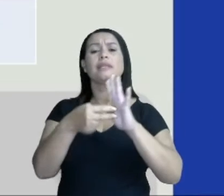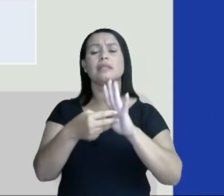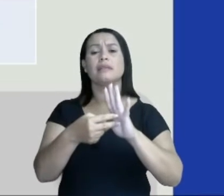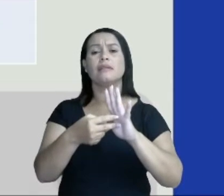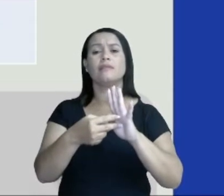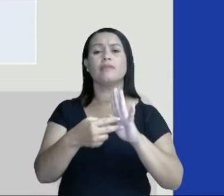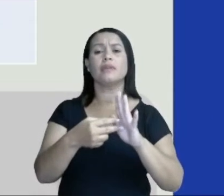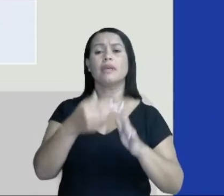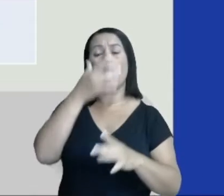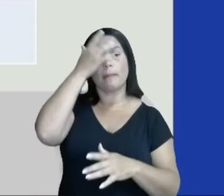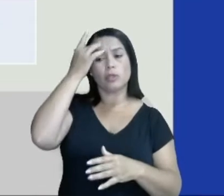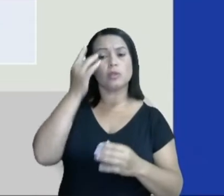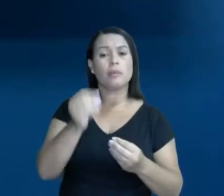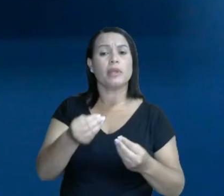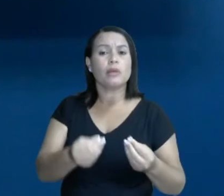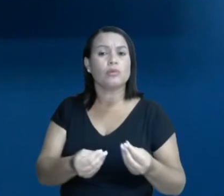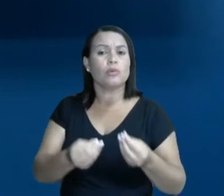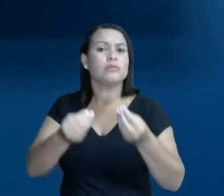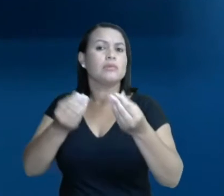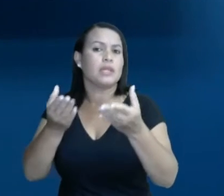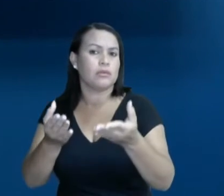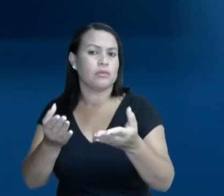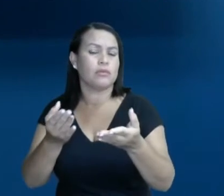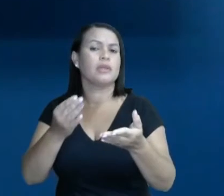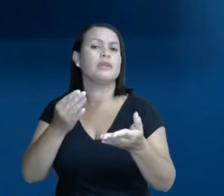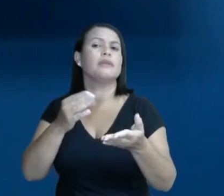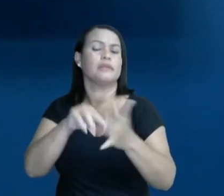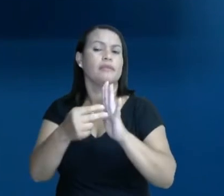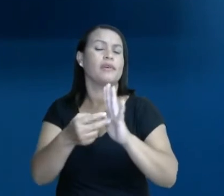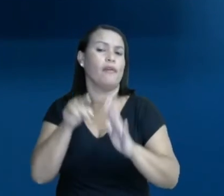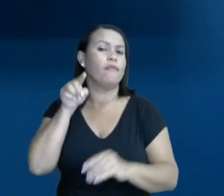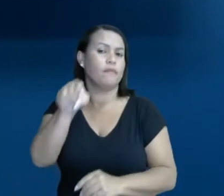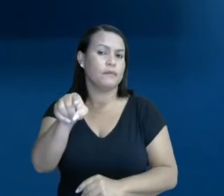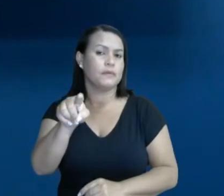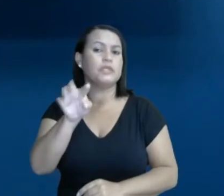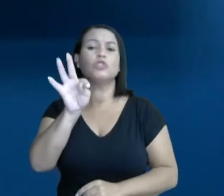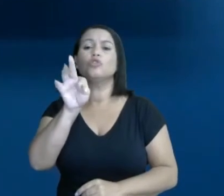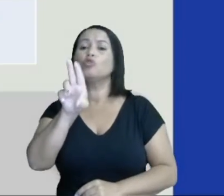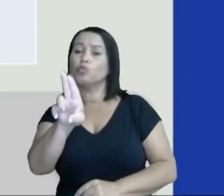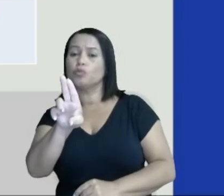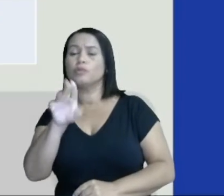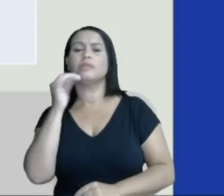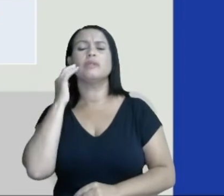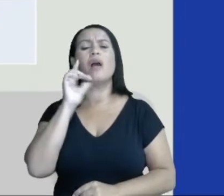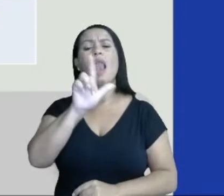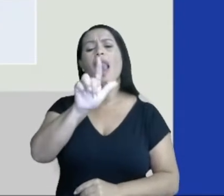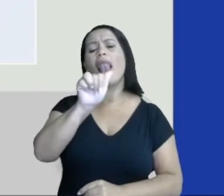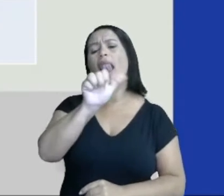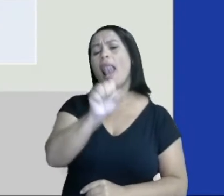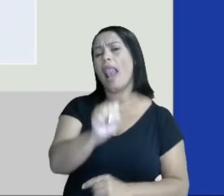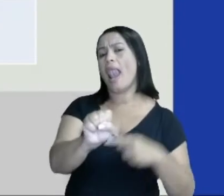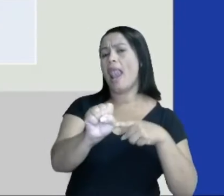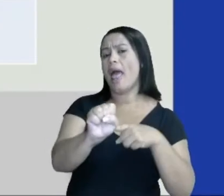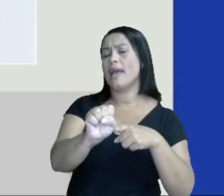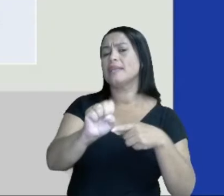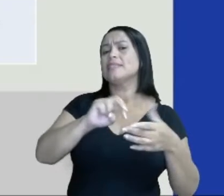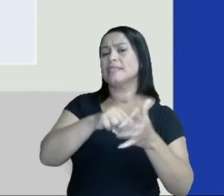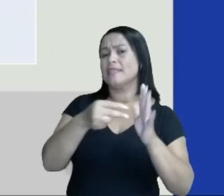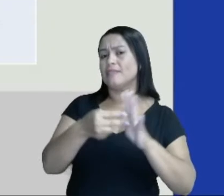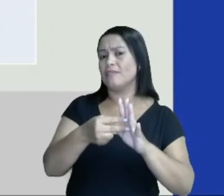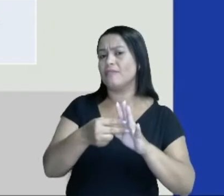pessoa para quem a gente trouxe, que no caso é tu. E las significa a